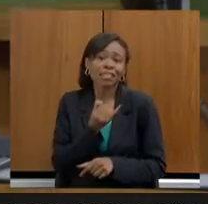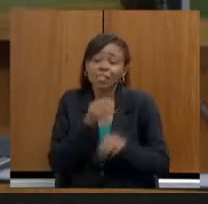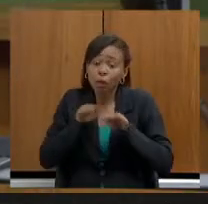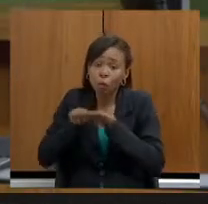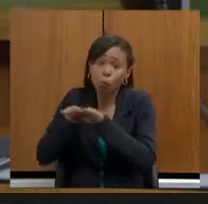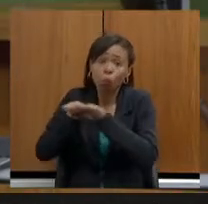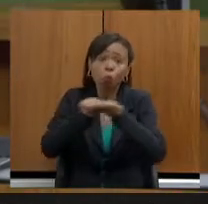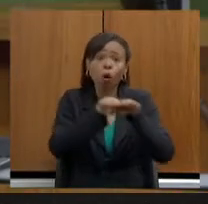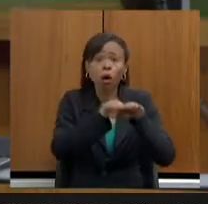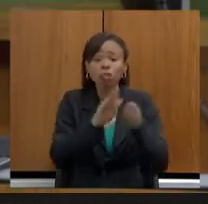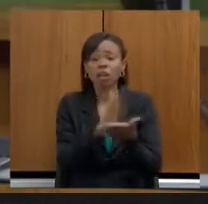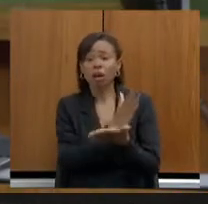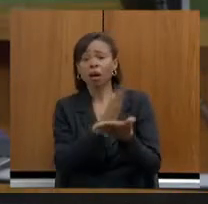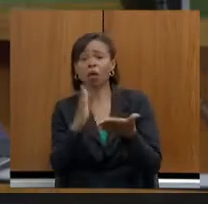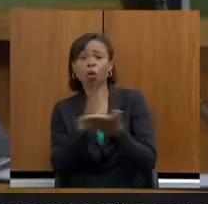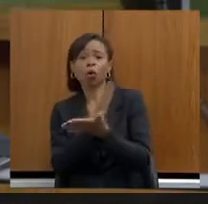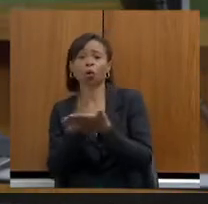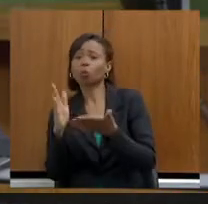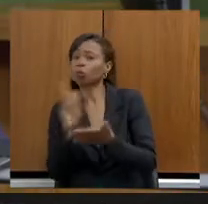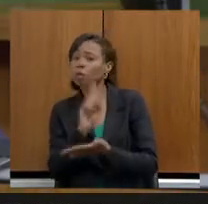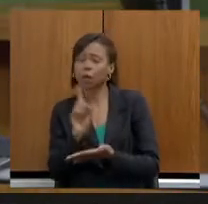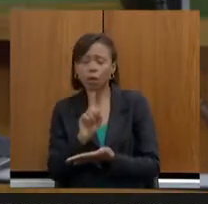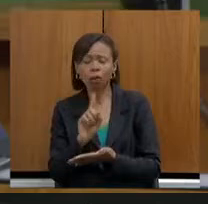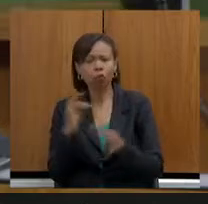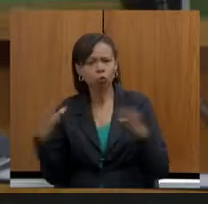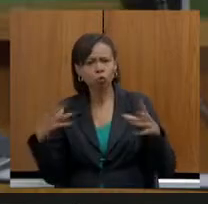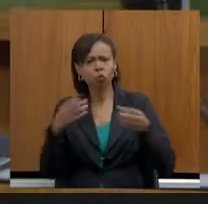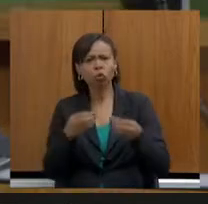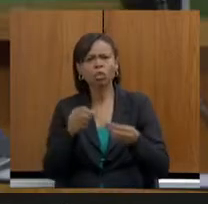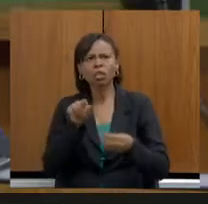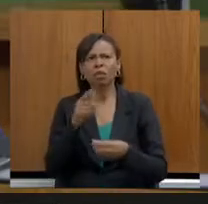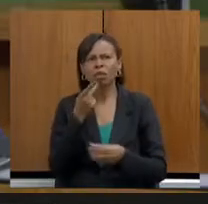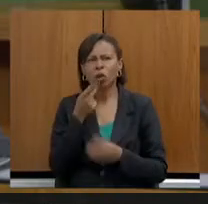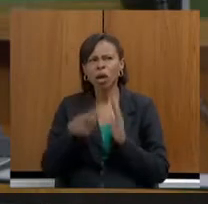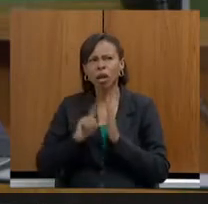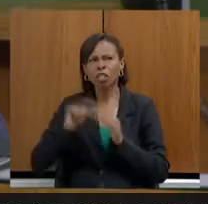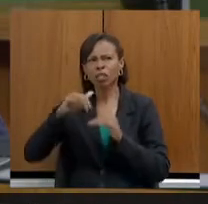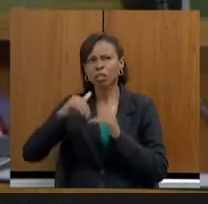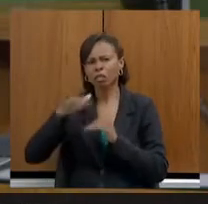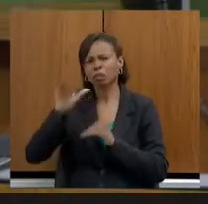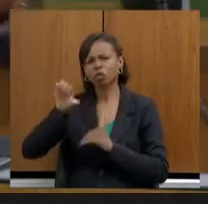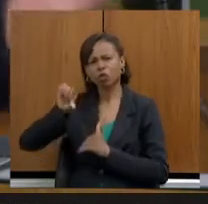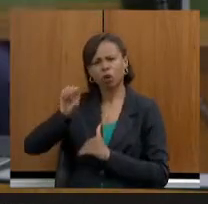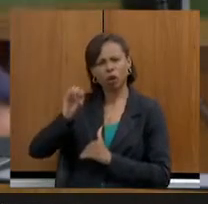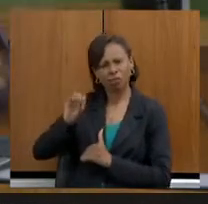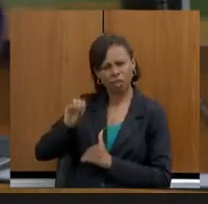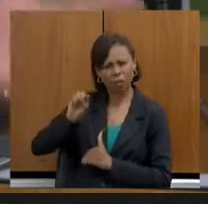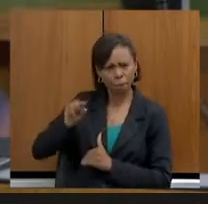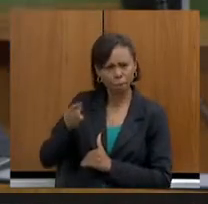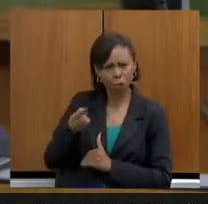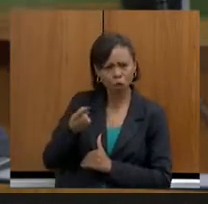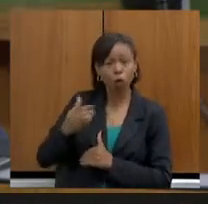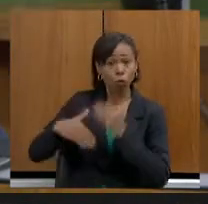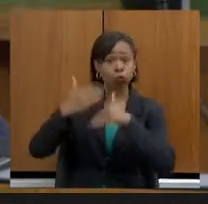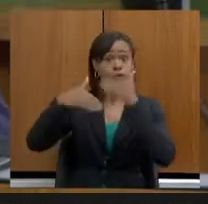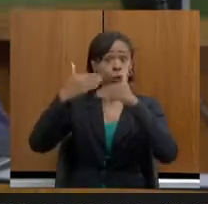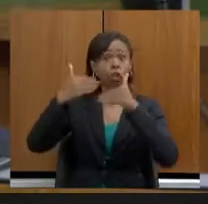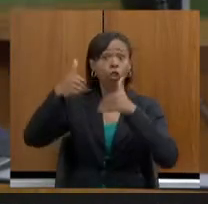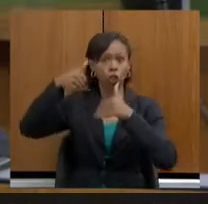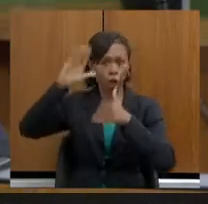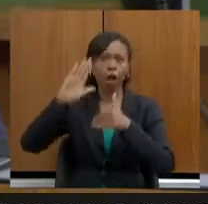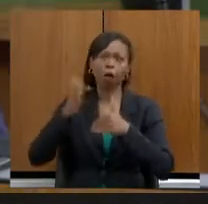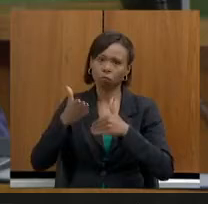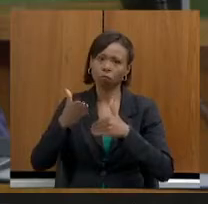todos não ser só para alguns Então quando você fala nesse número de 90 mil eu acho que a gente tava no seu muito multiplicando por 8